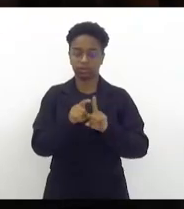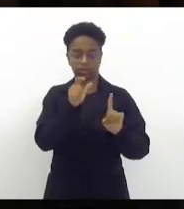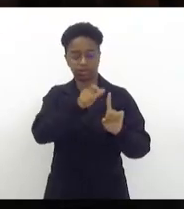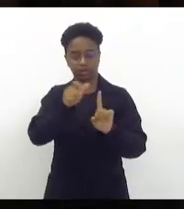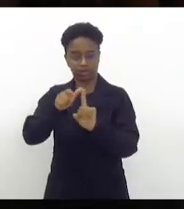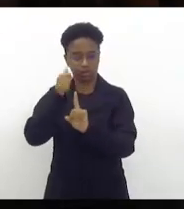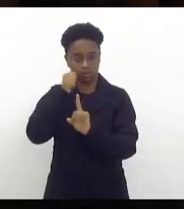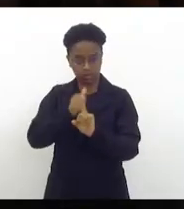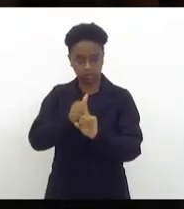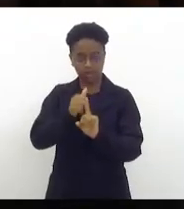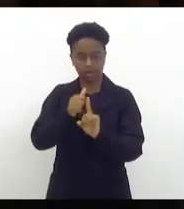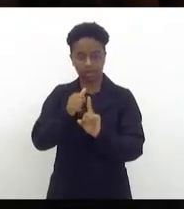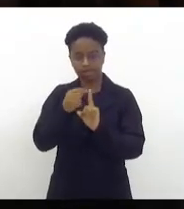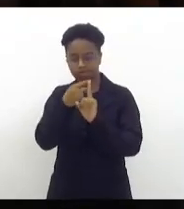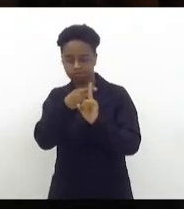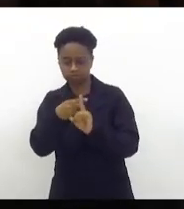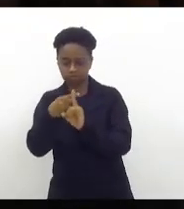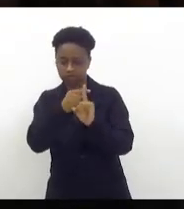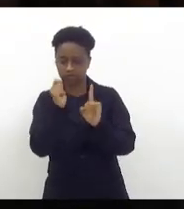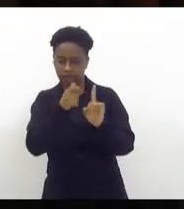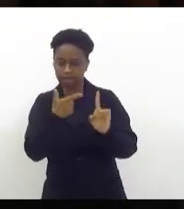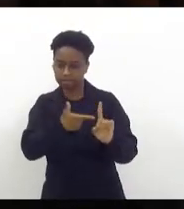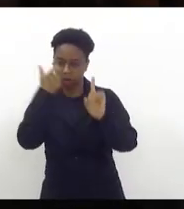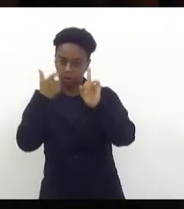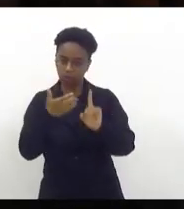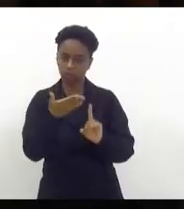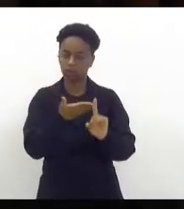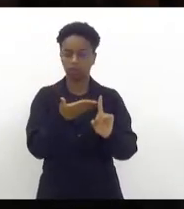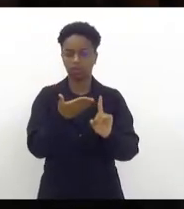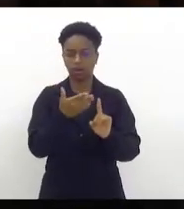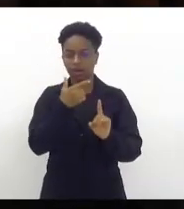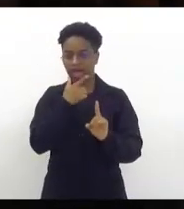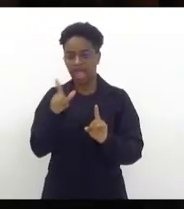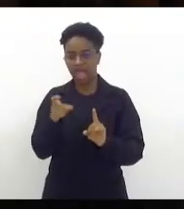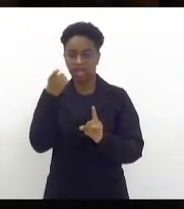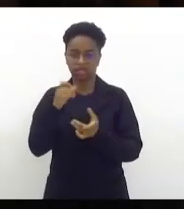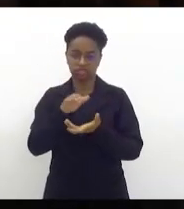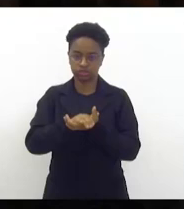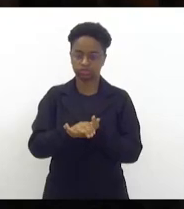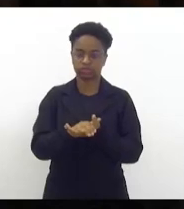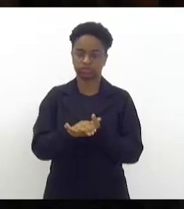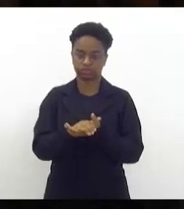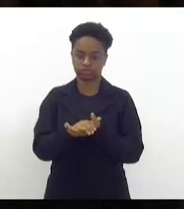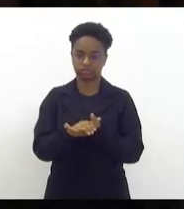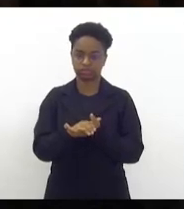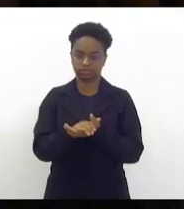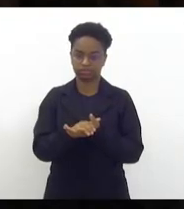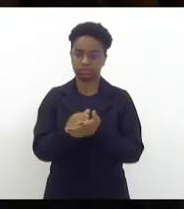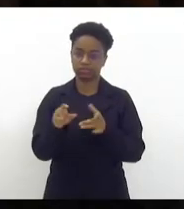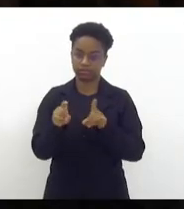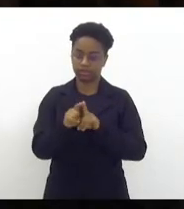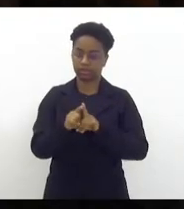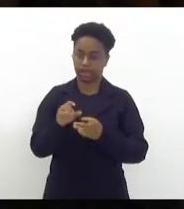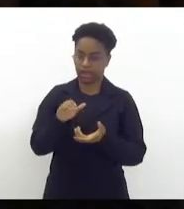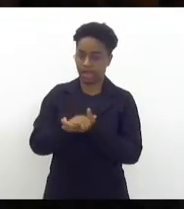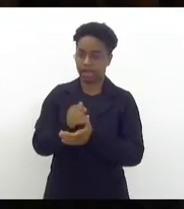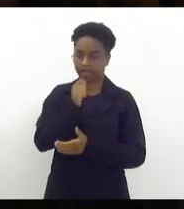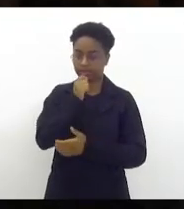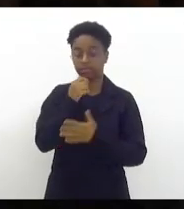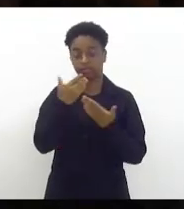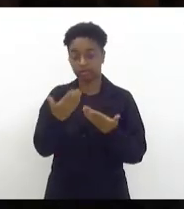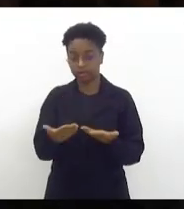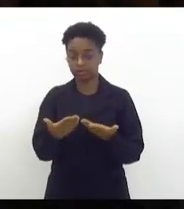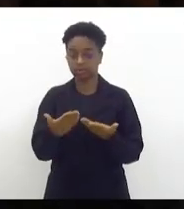mulheres alvos fáceis dos seus companheiros, ex-companheiros, agressores. Então,